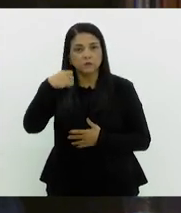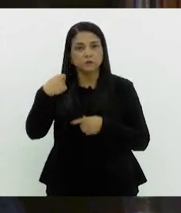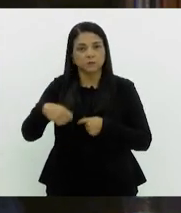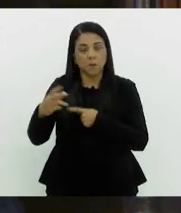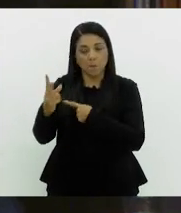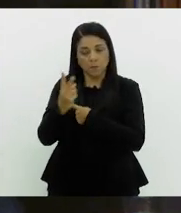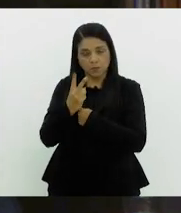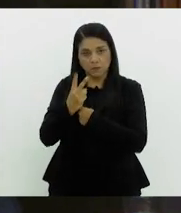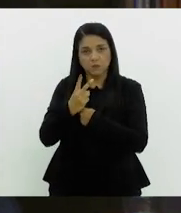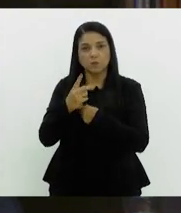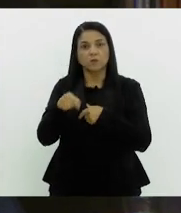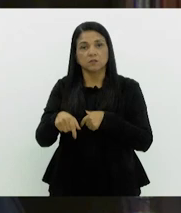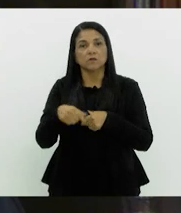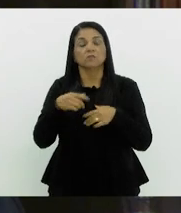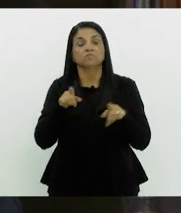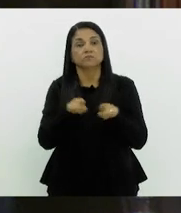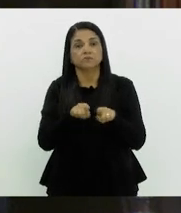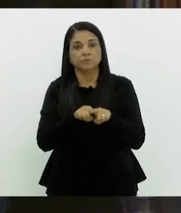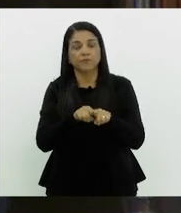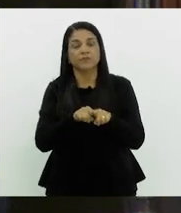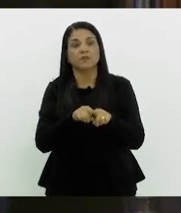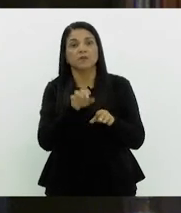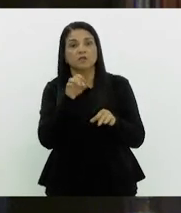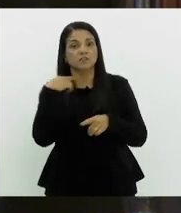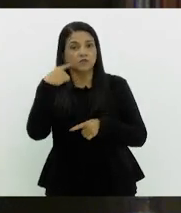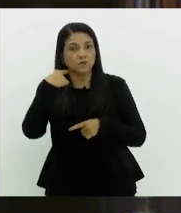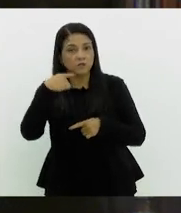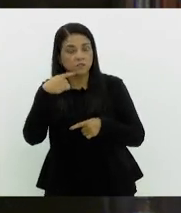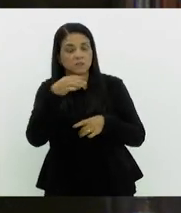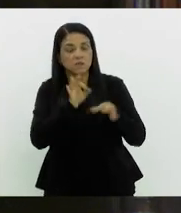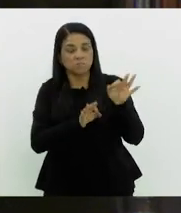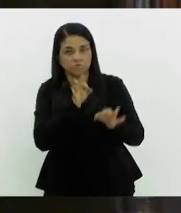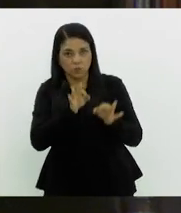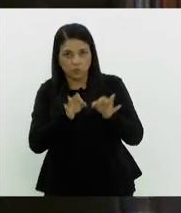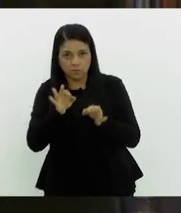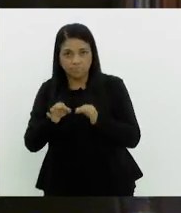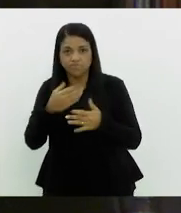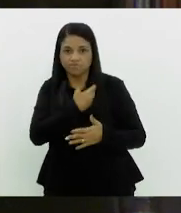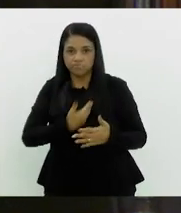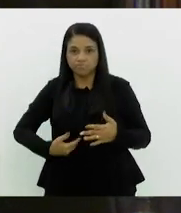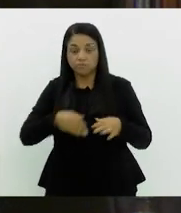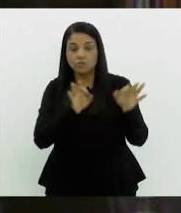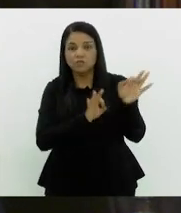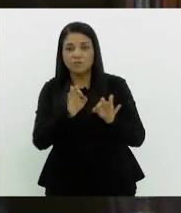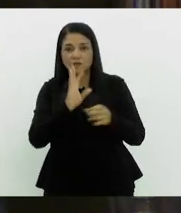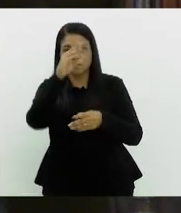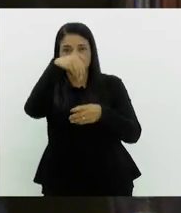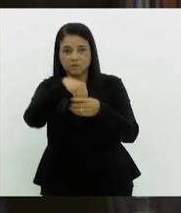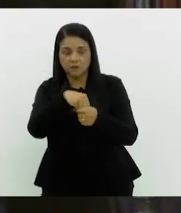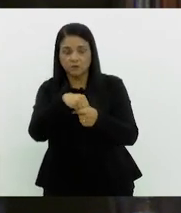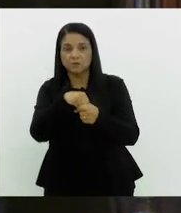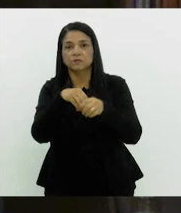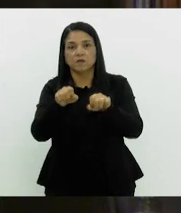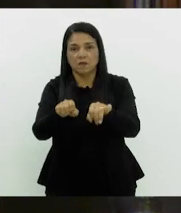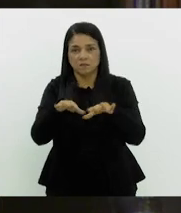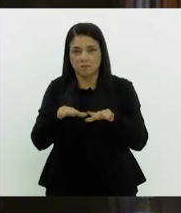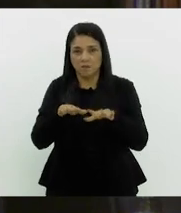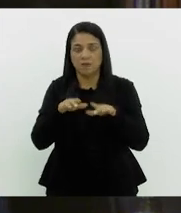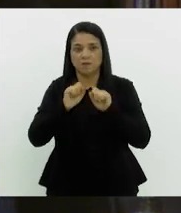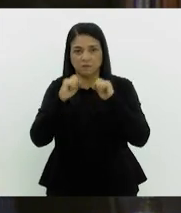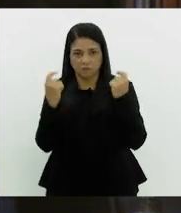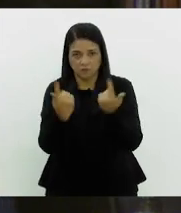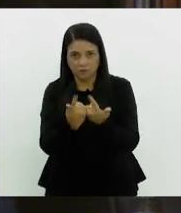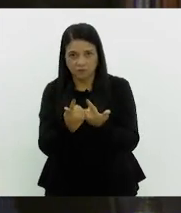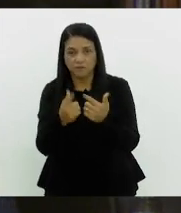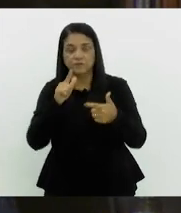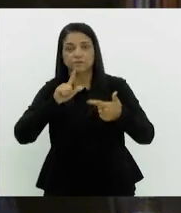advocacia pública do Poder Legislativo esteja organizada em quadros de carreira dentro das Assembleias Legislativas do Brasil e dentro do